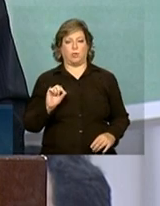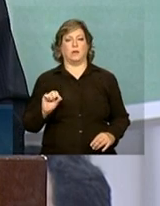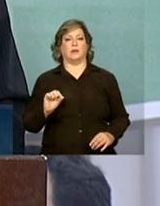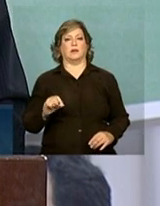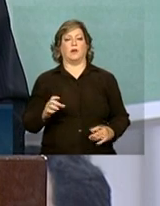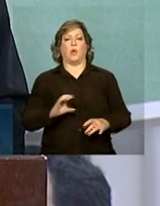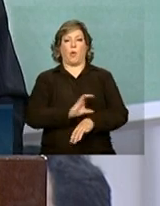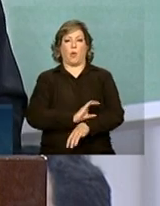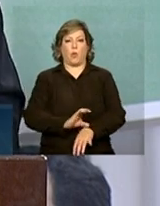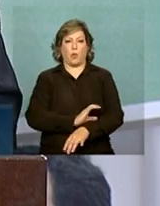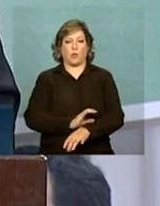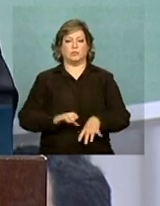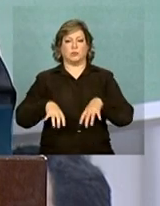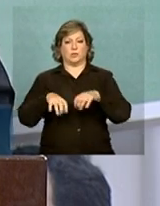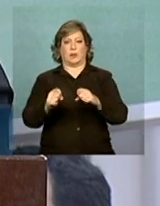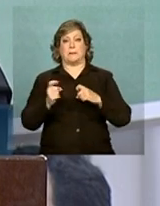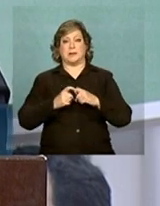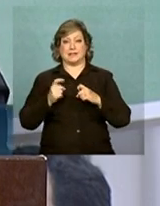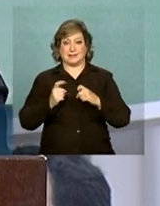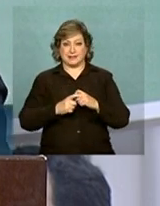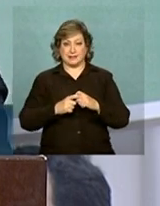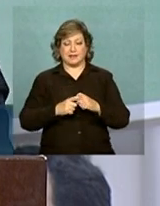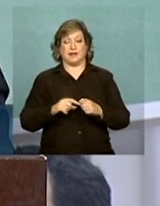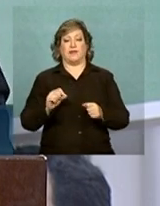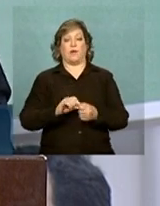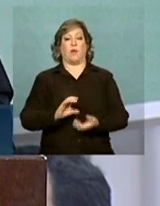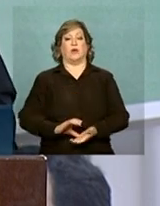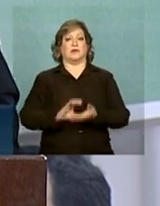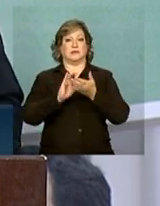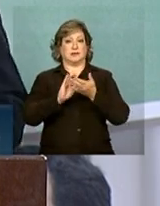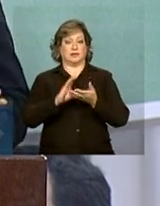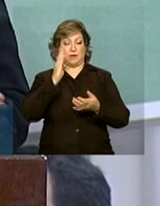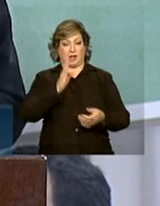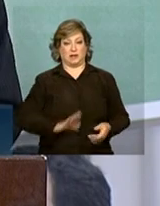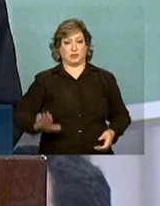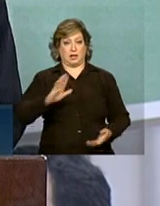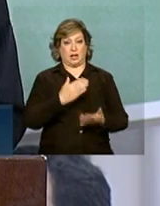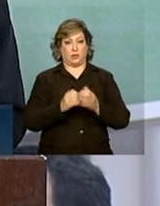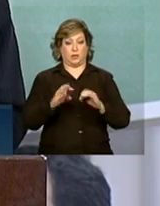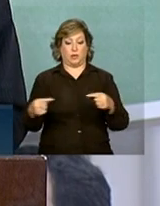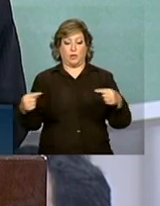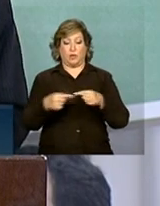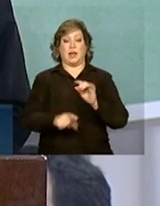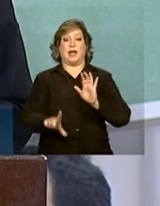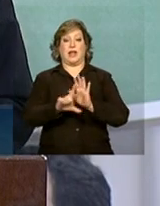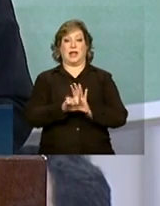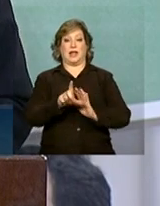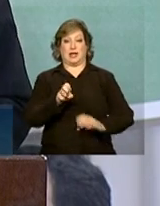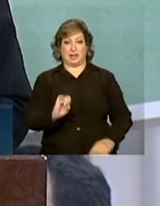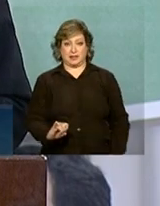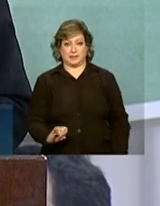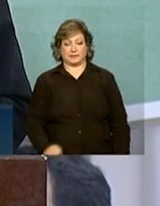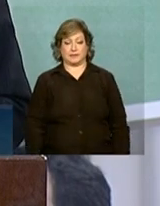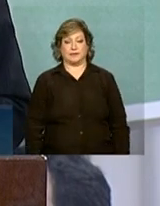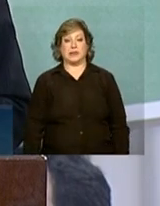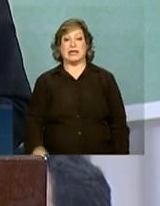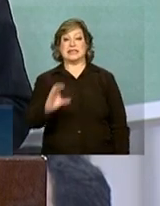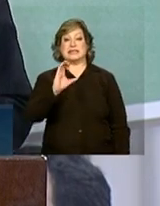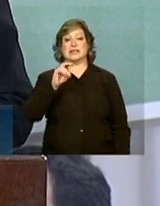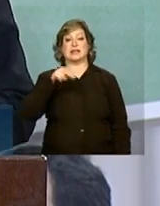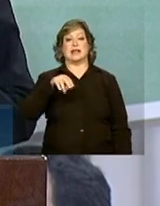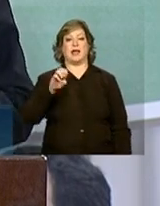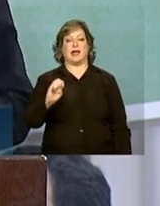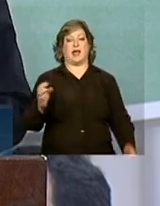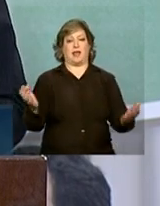de medicina, que são formulados pelo Conselho Nacional de Educação, na lei. E o CNE agora